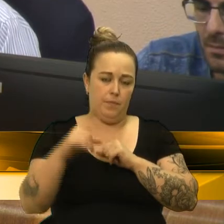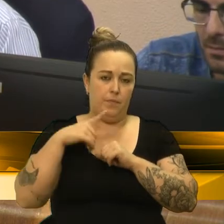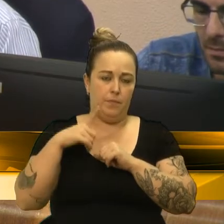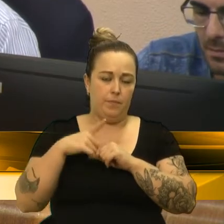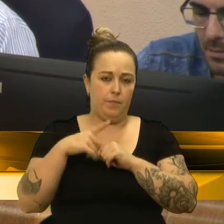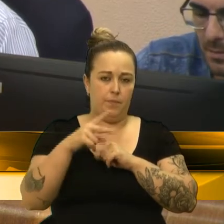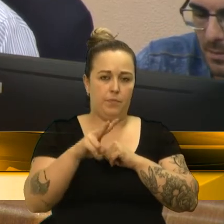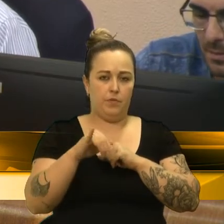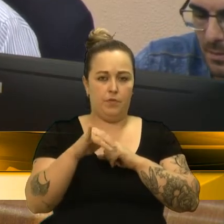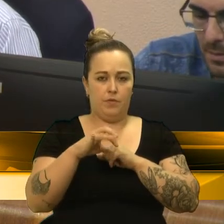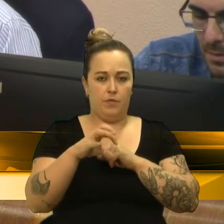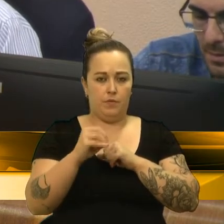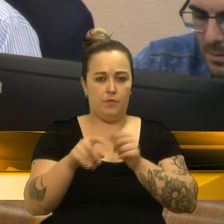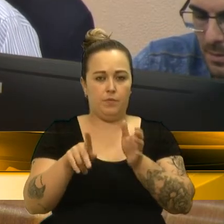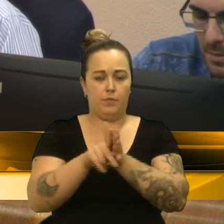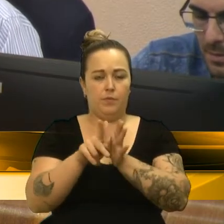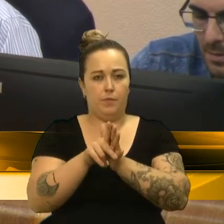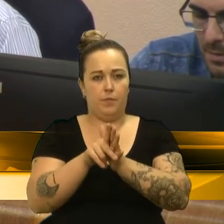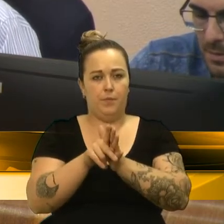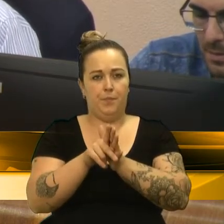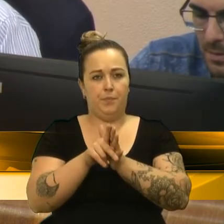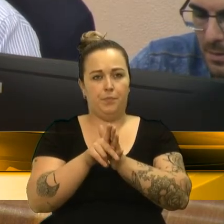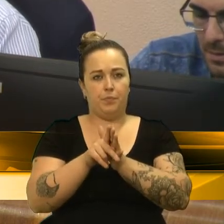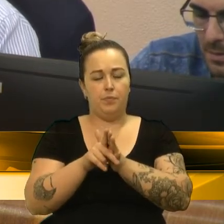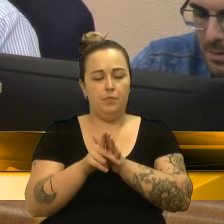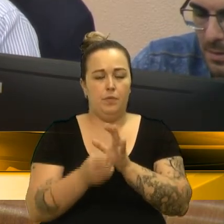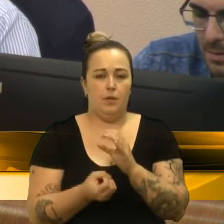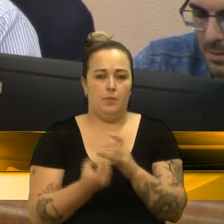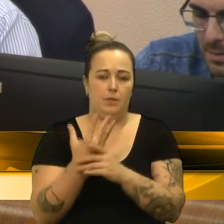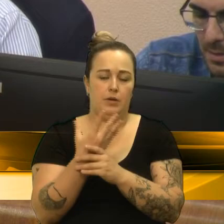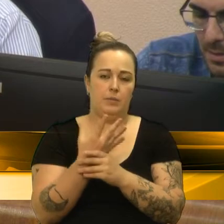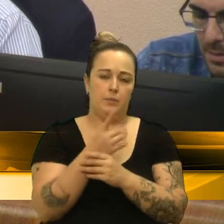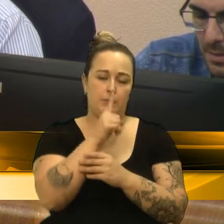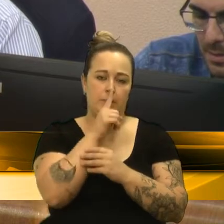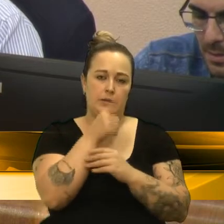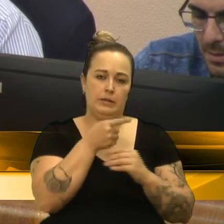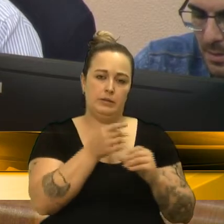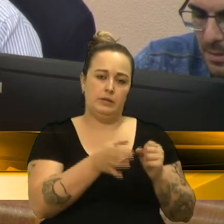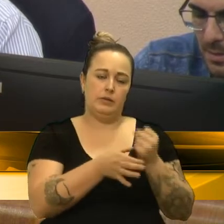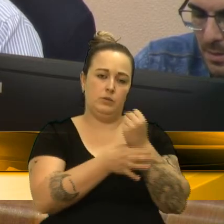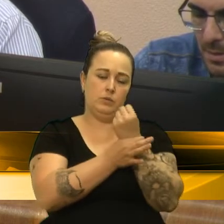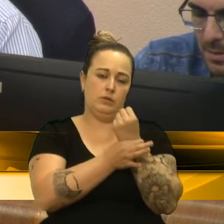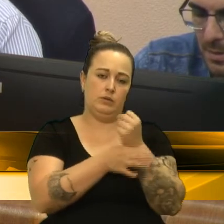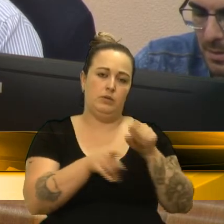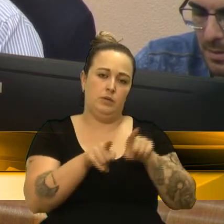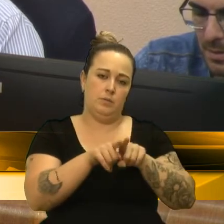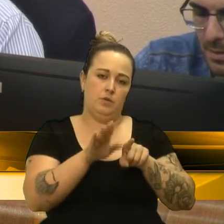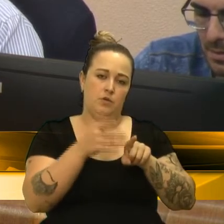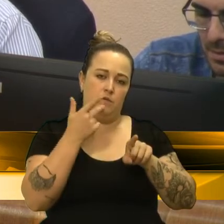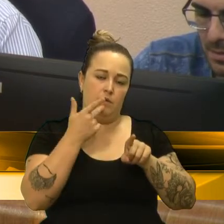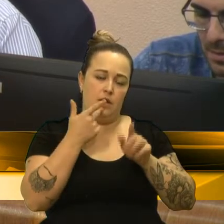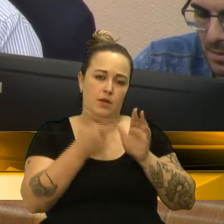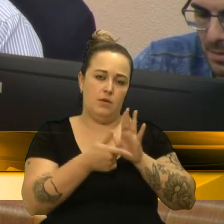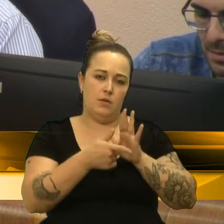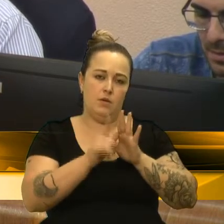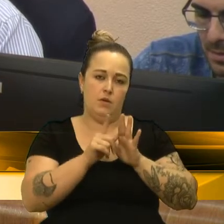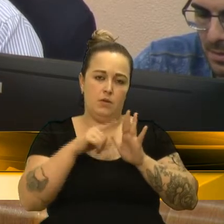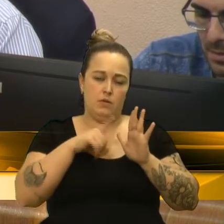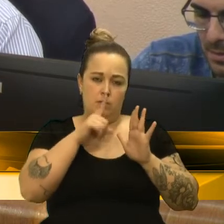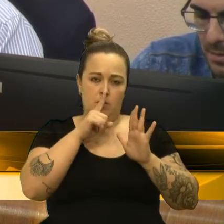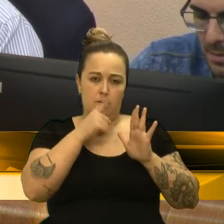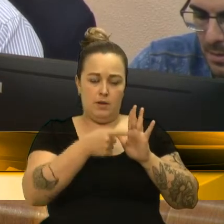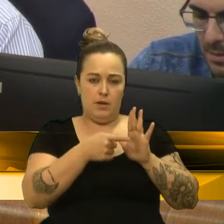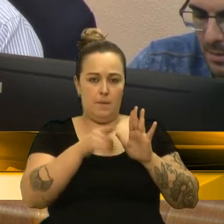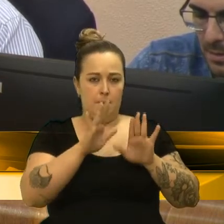vícios regimentais ora arguidos. Já no mandato de segurança, que já foi citado anteriormente, o denunciado defendeu